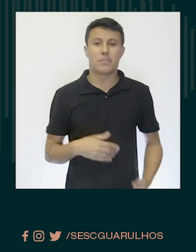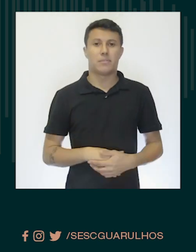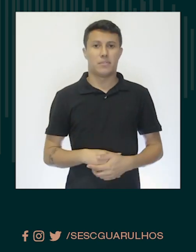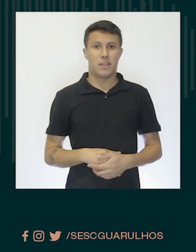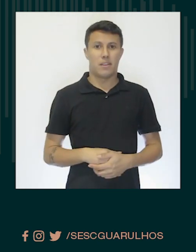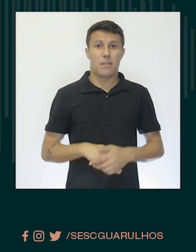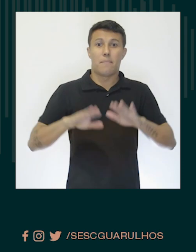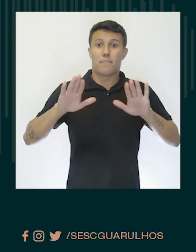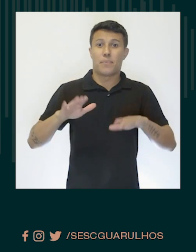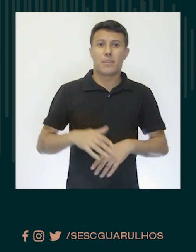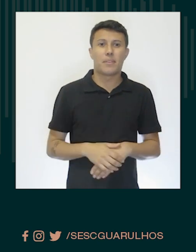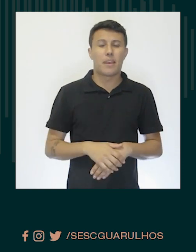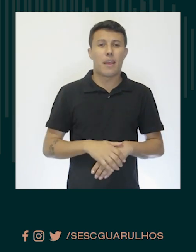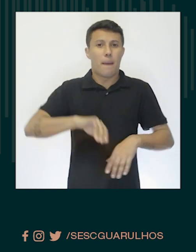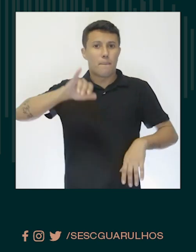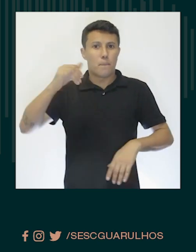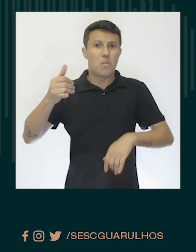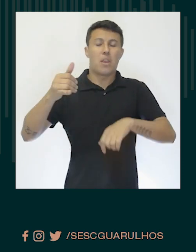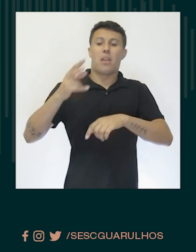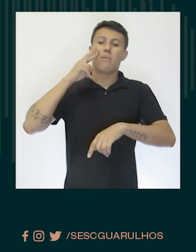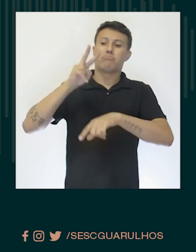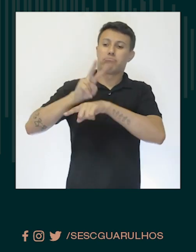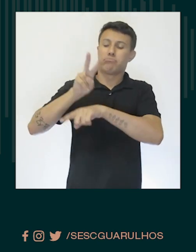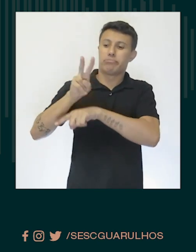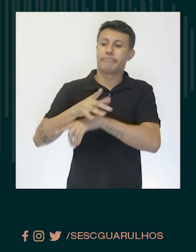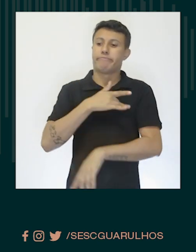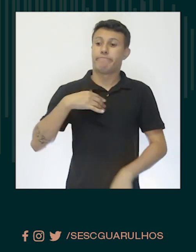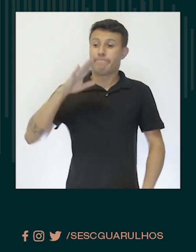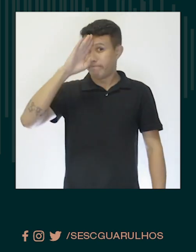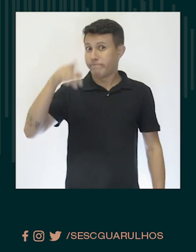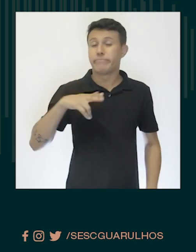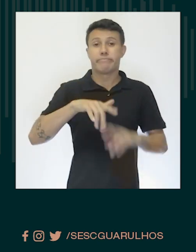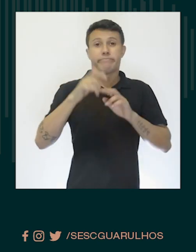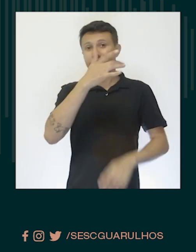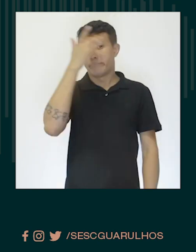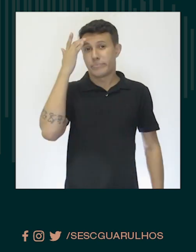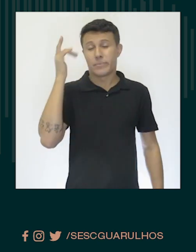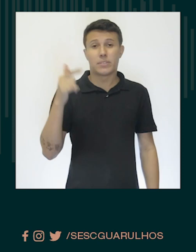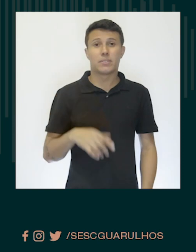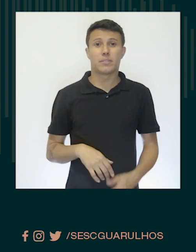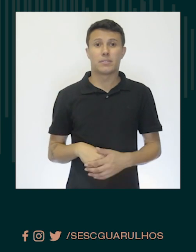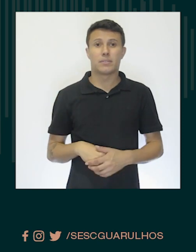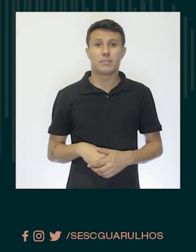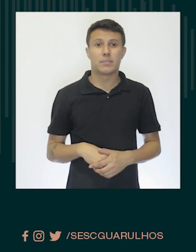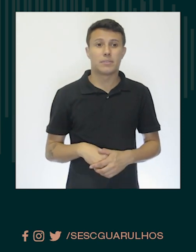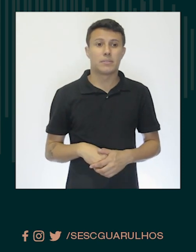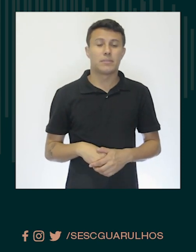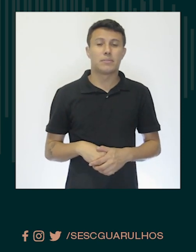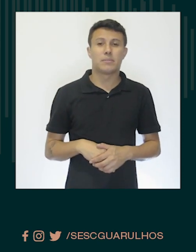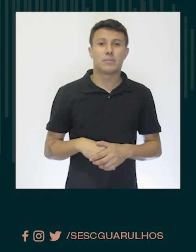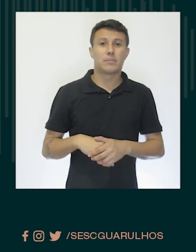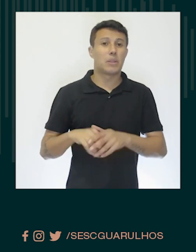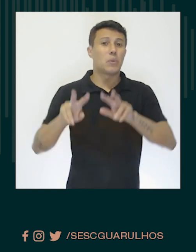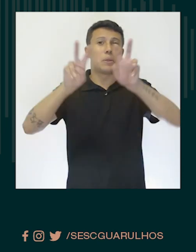aí hoje, desde pessoas que estão fazendo atendimento, a pessoas falando sobre o tema. Se cuide, vamos